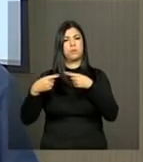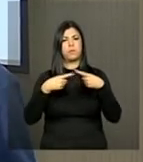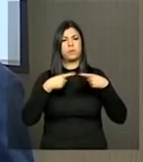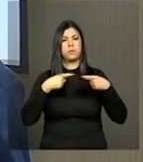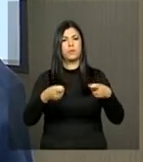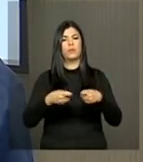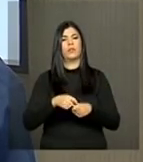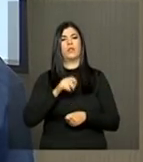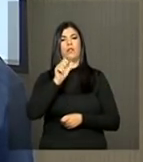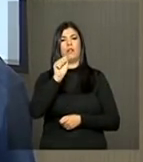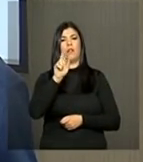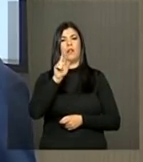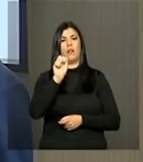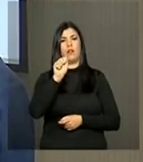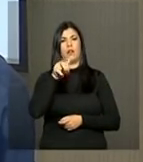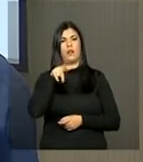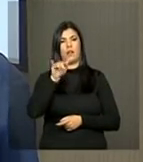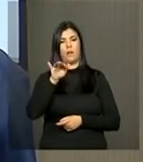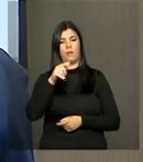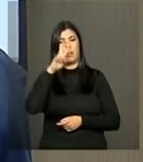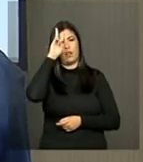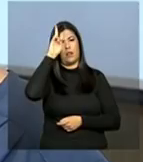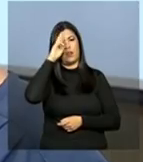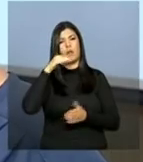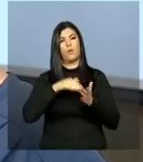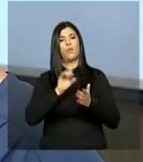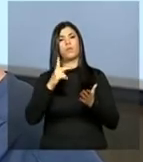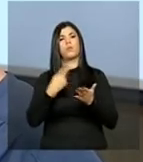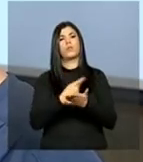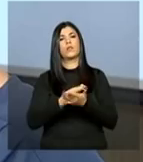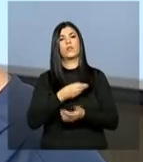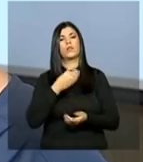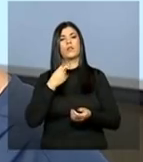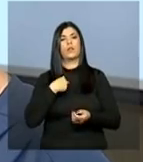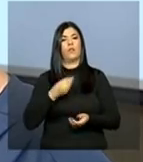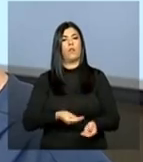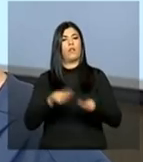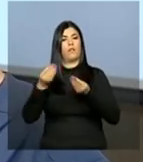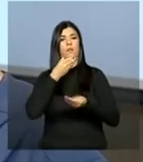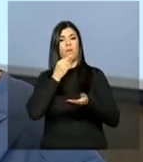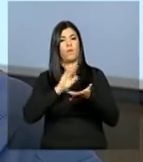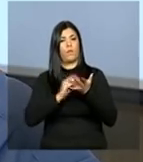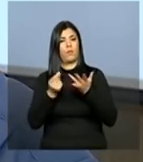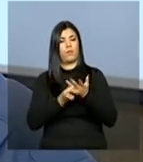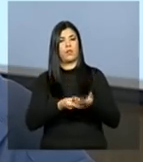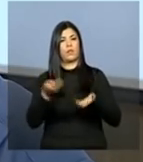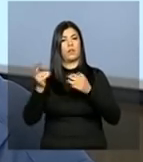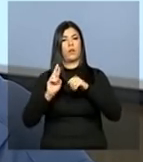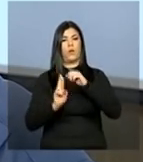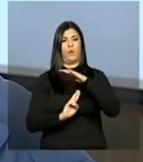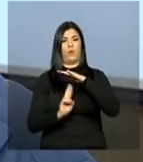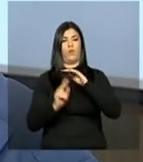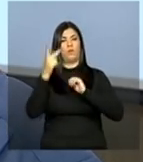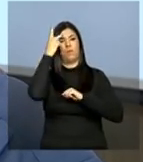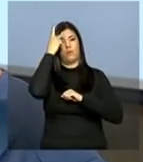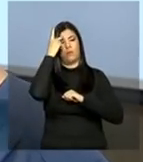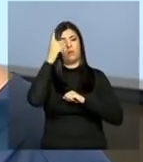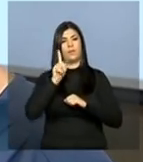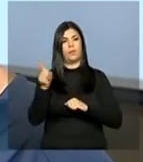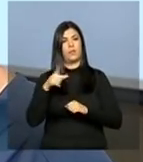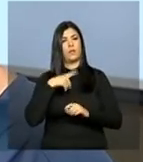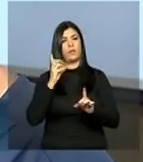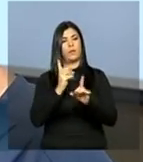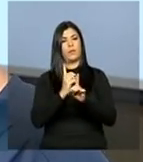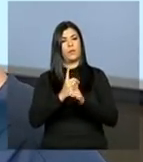do último momento que esteve na companhia do marido nós fomos levar o Gilberto até a rodoviária de São Paulo e ele